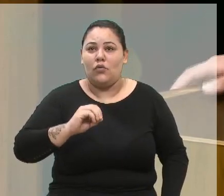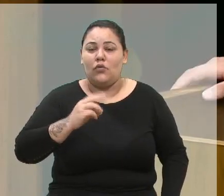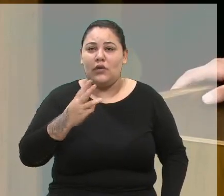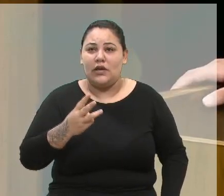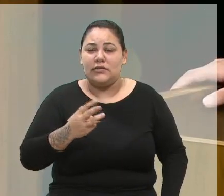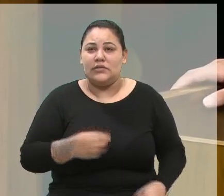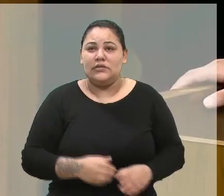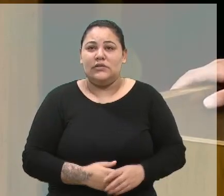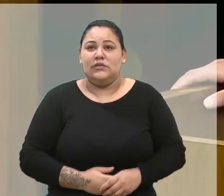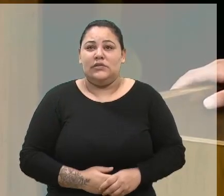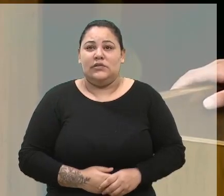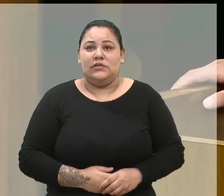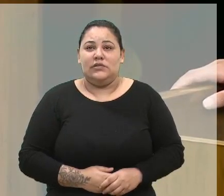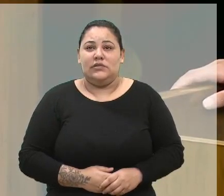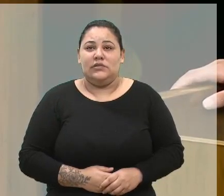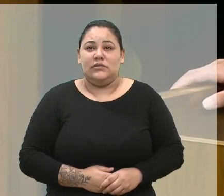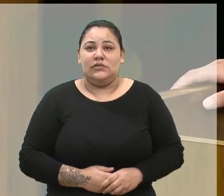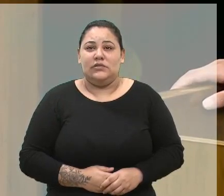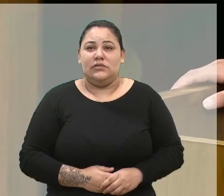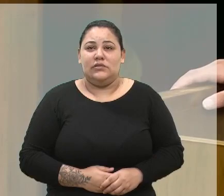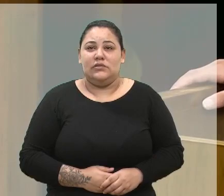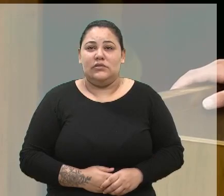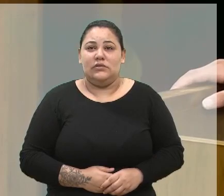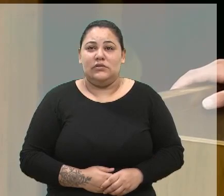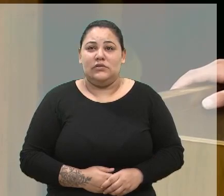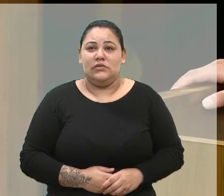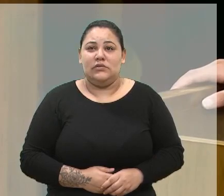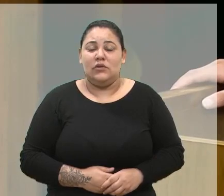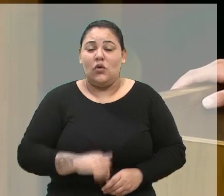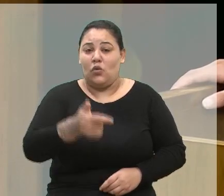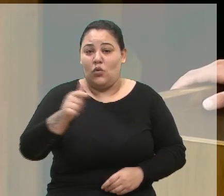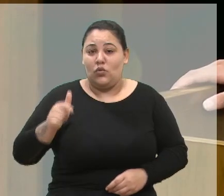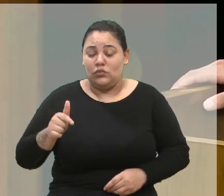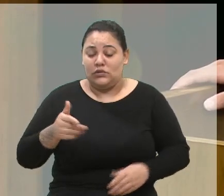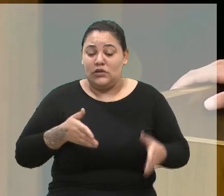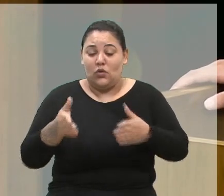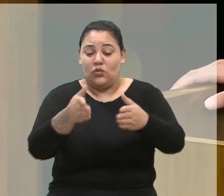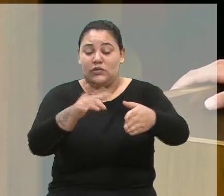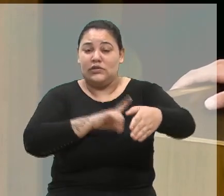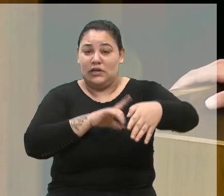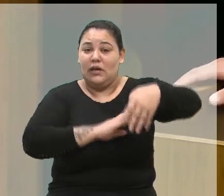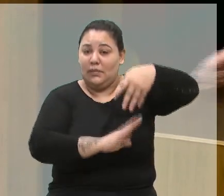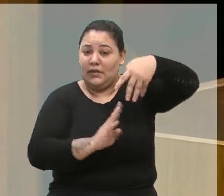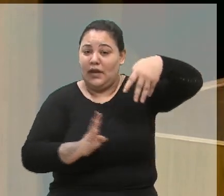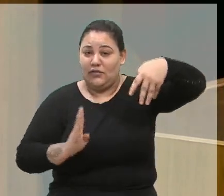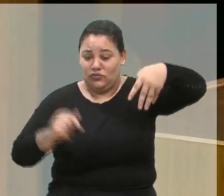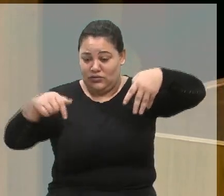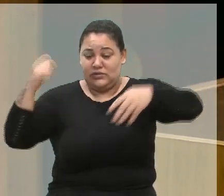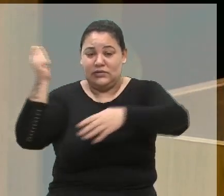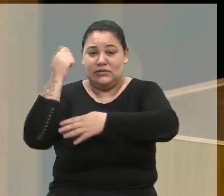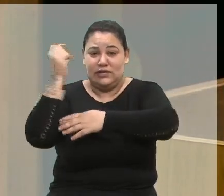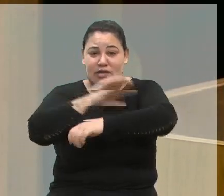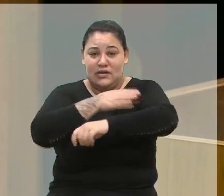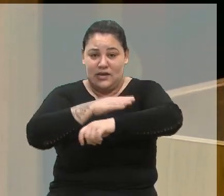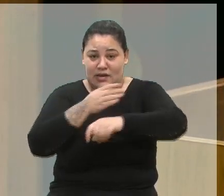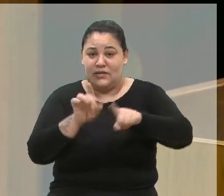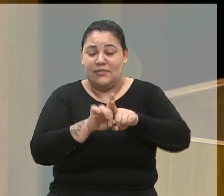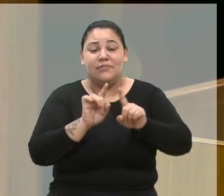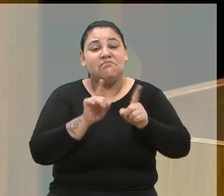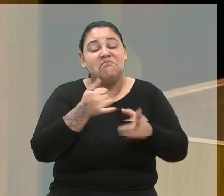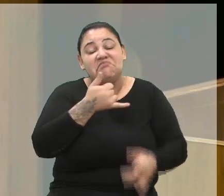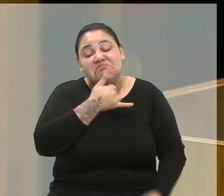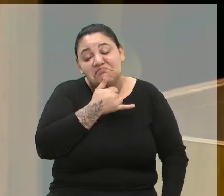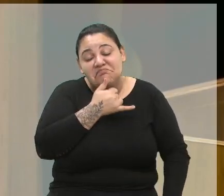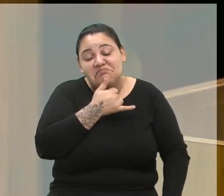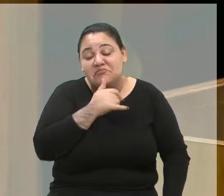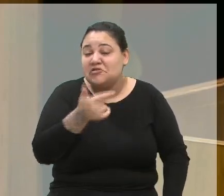das outras vias pedagiadas aqui da Serra, mas infelizmente não estavam presentes.